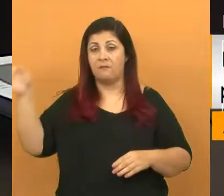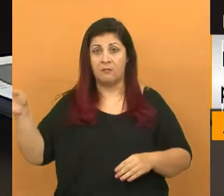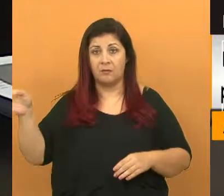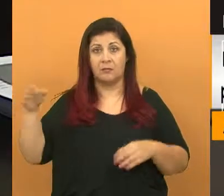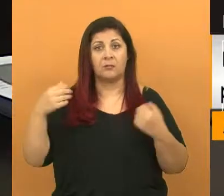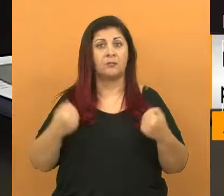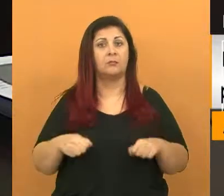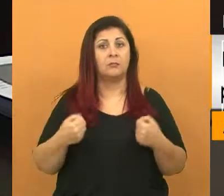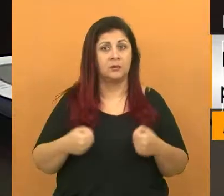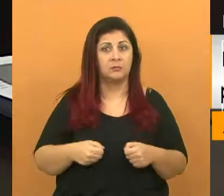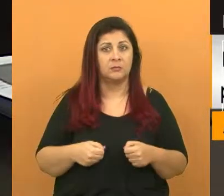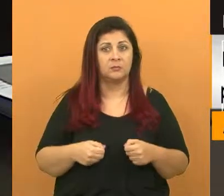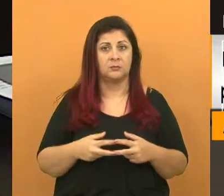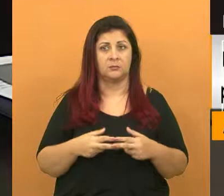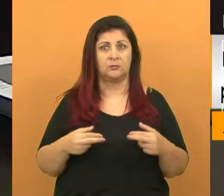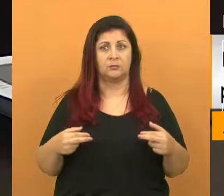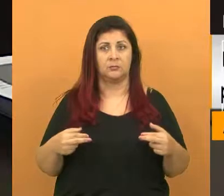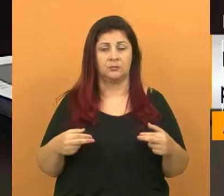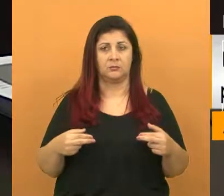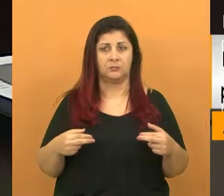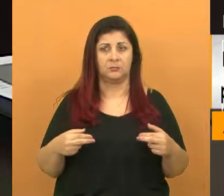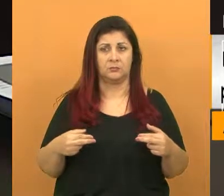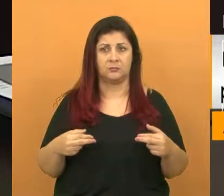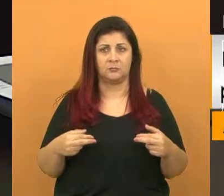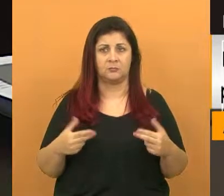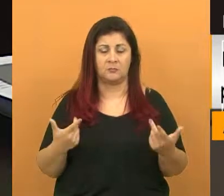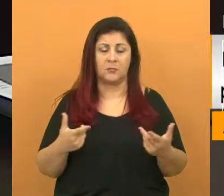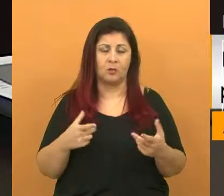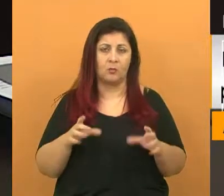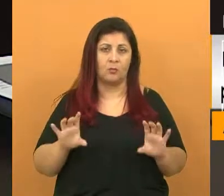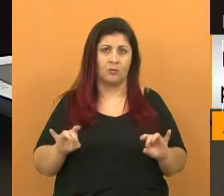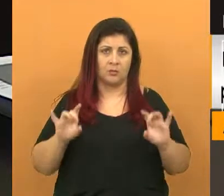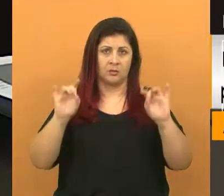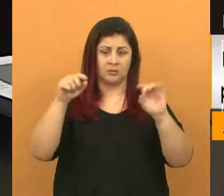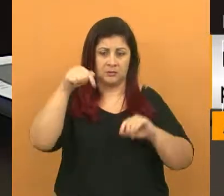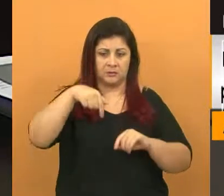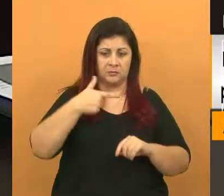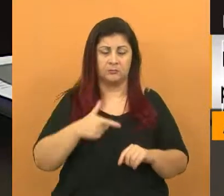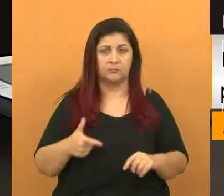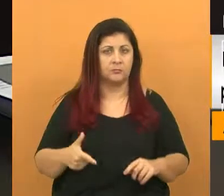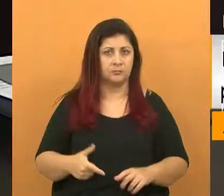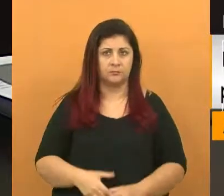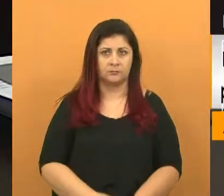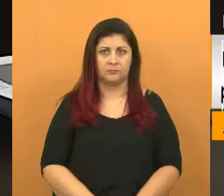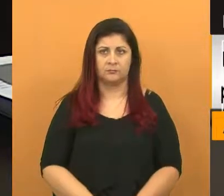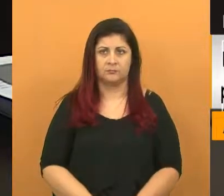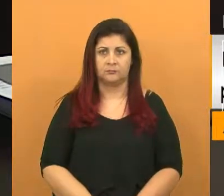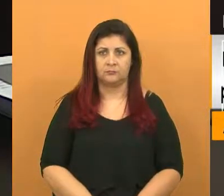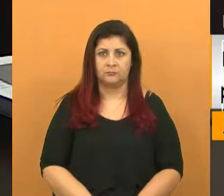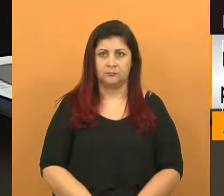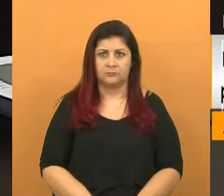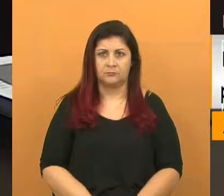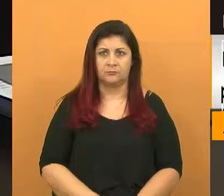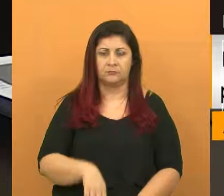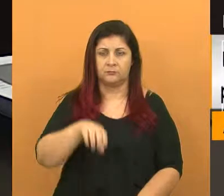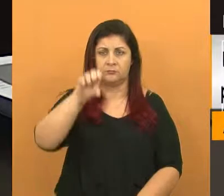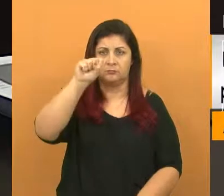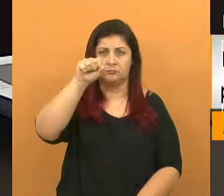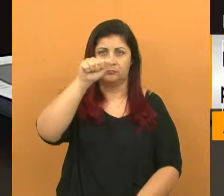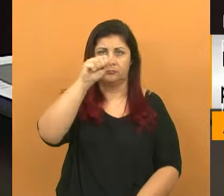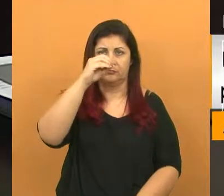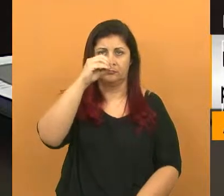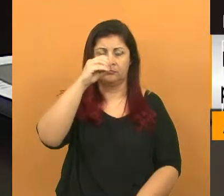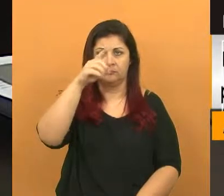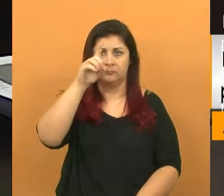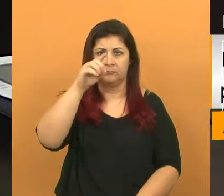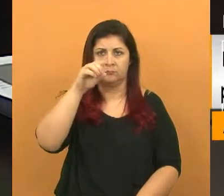de uma especialidade para um determinado tipo de câncer que a gente não tem aqui em Jacareí, que o São Francisco às vezes não consegue